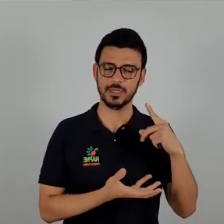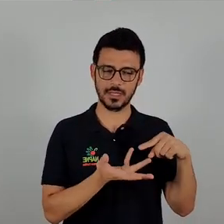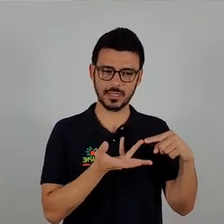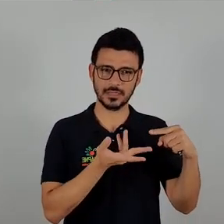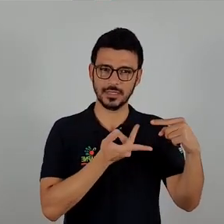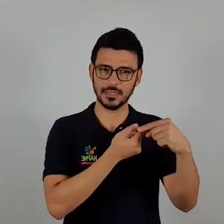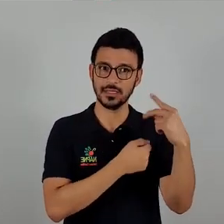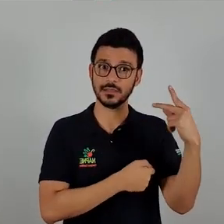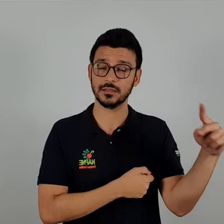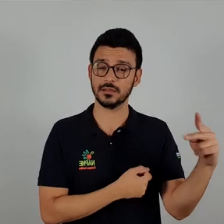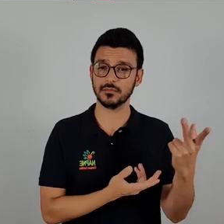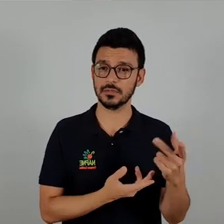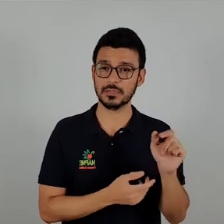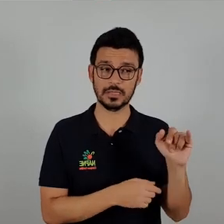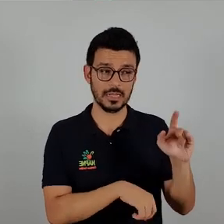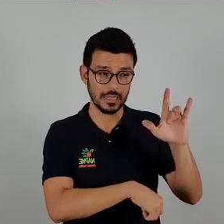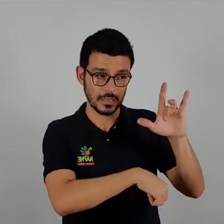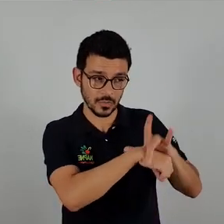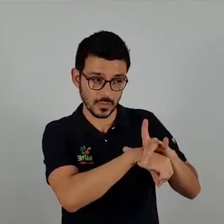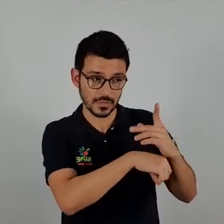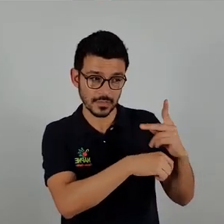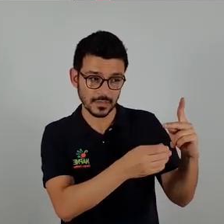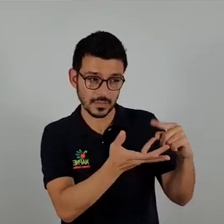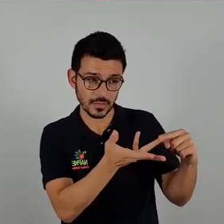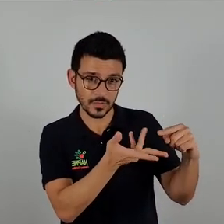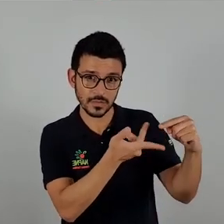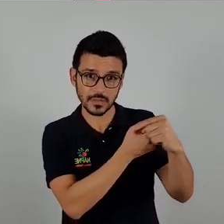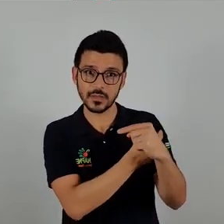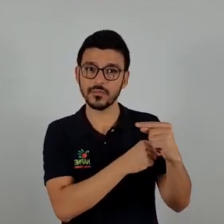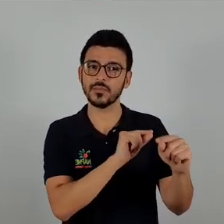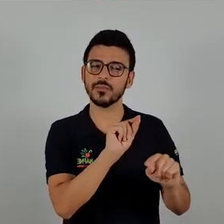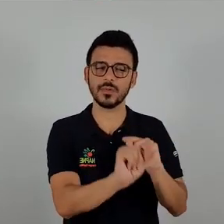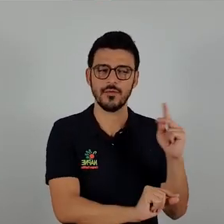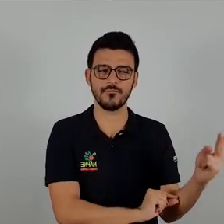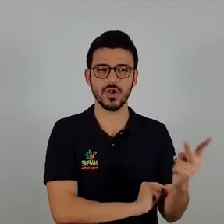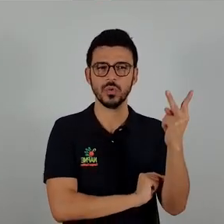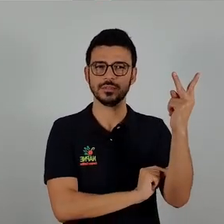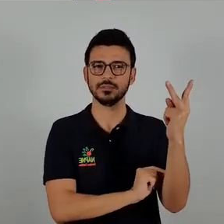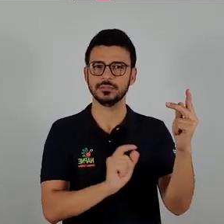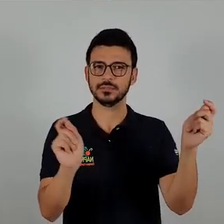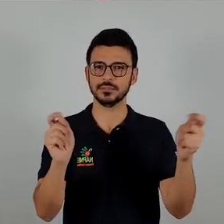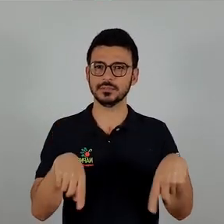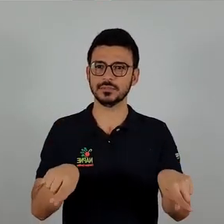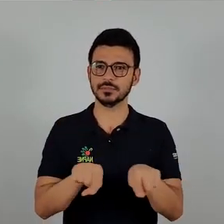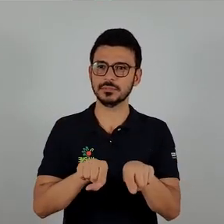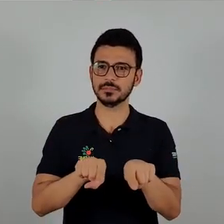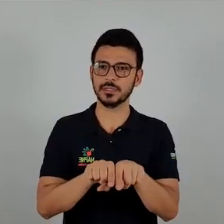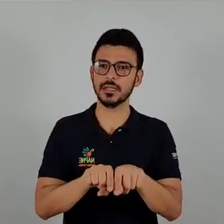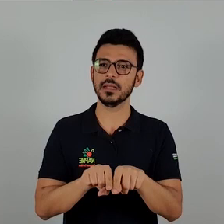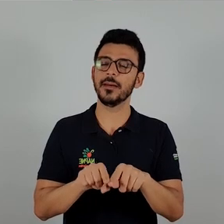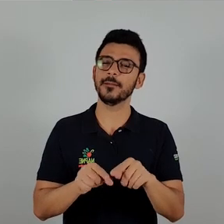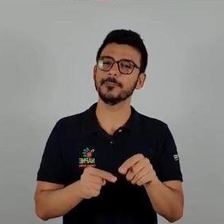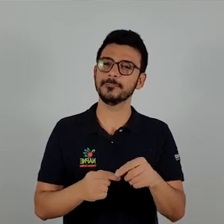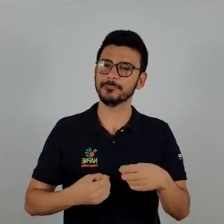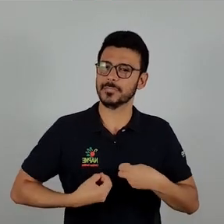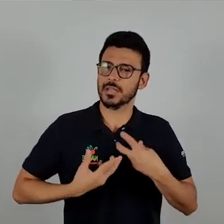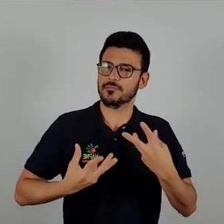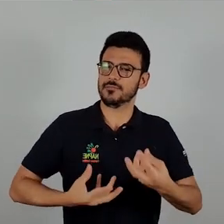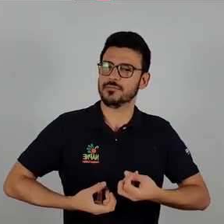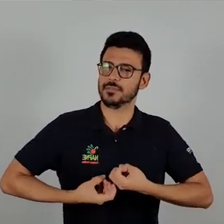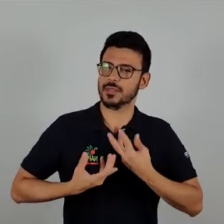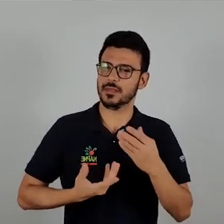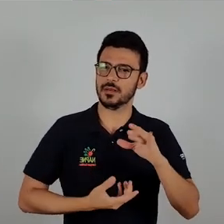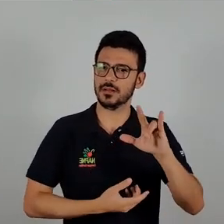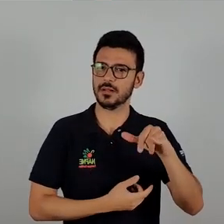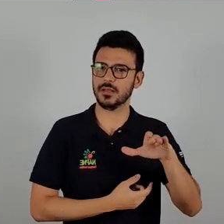Ah, mas tratou, não curou. Então faltou alguma coisa como essa, ou era para ser, porque ninguém vai contra a lei do universo, ou então começou